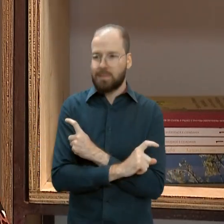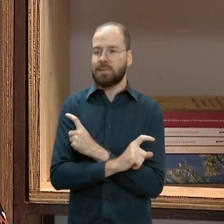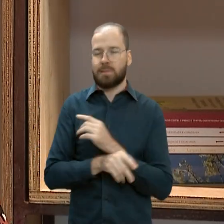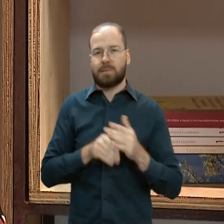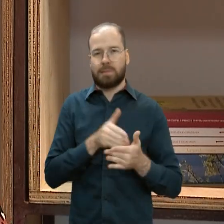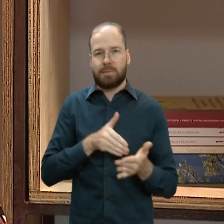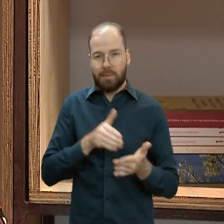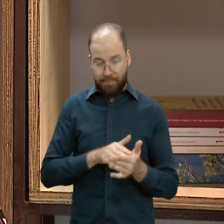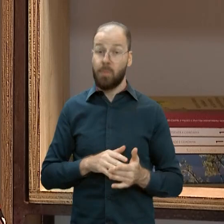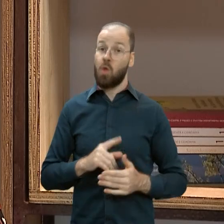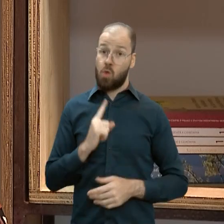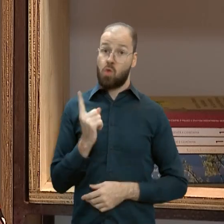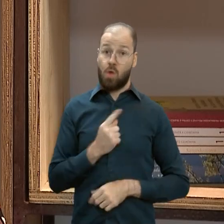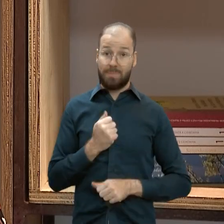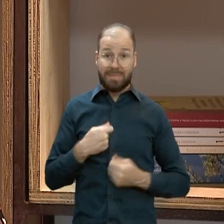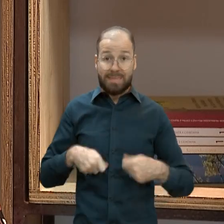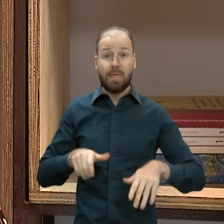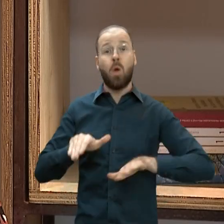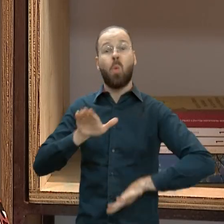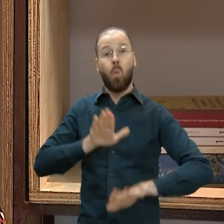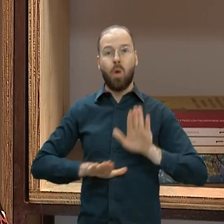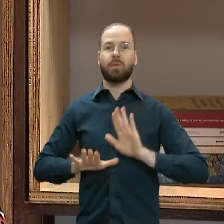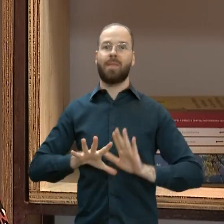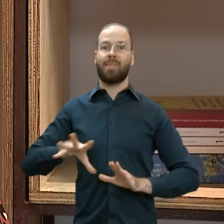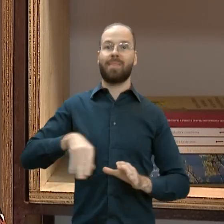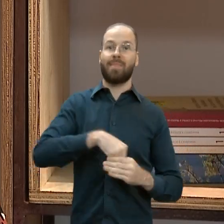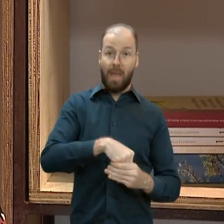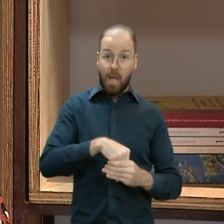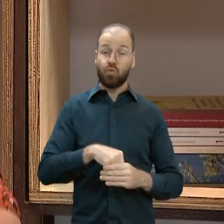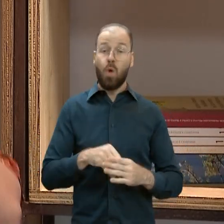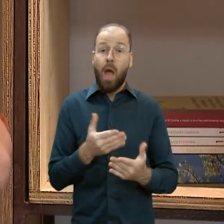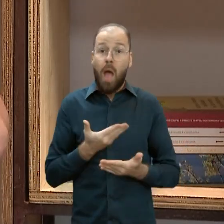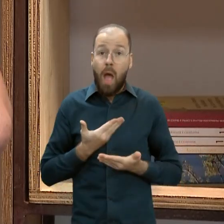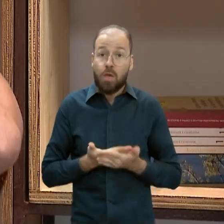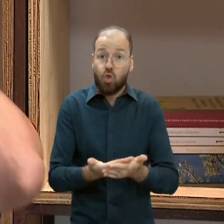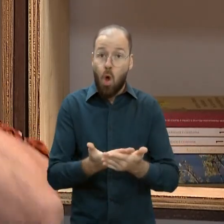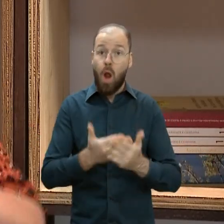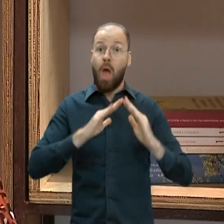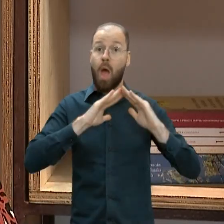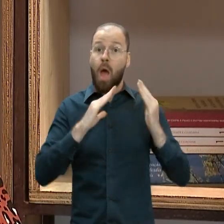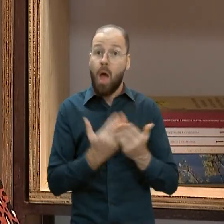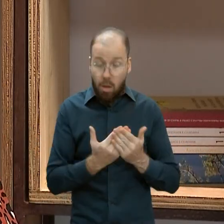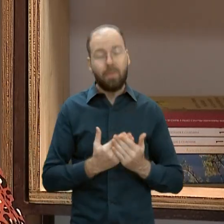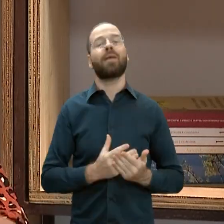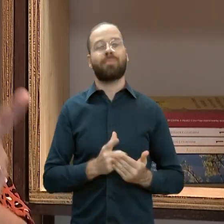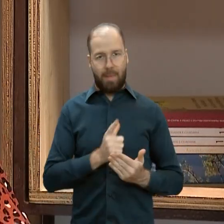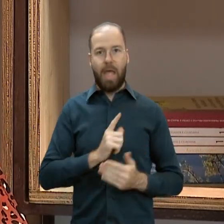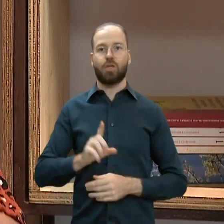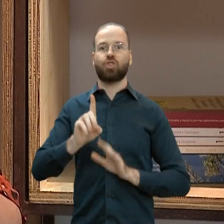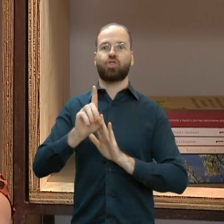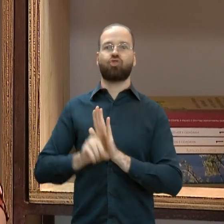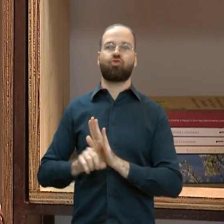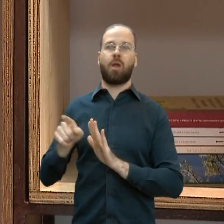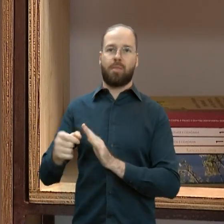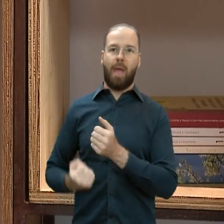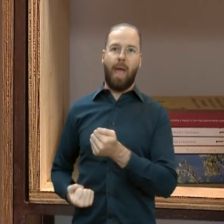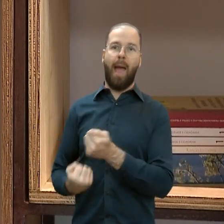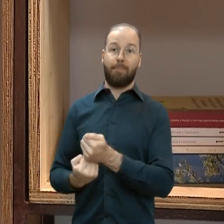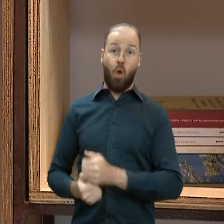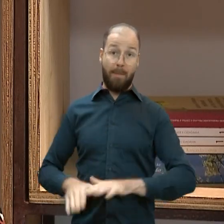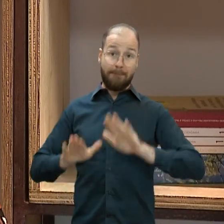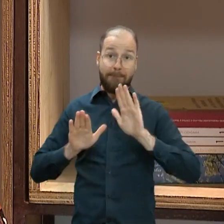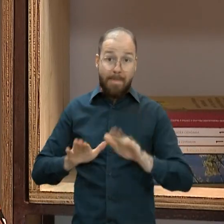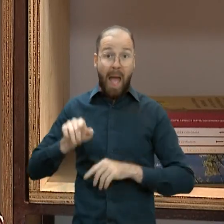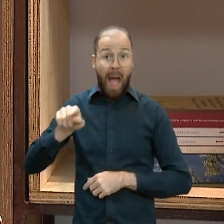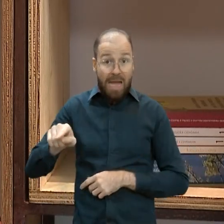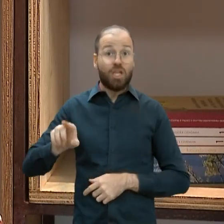direito no sistema educacional de um apoio. No entanto, elas não têm direito a cotas. Isso